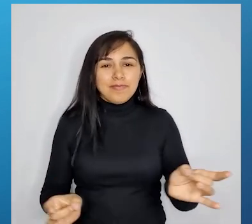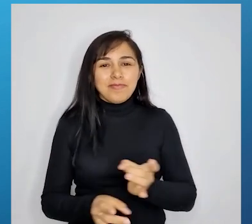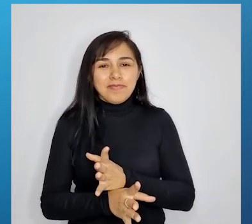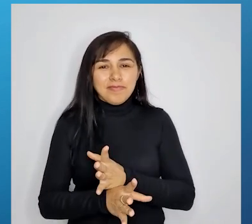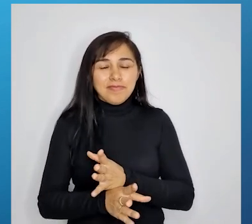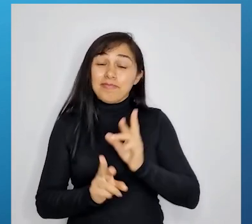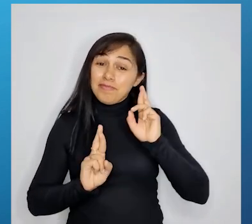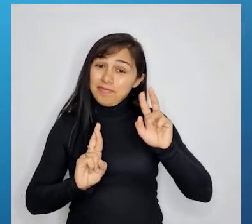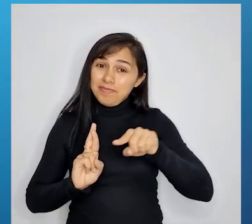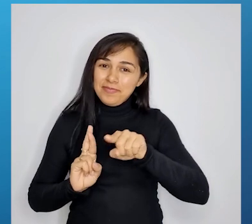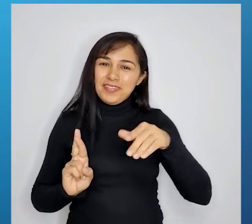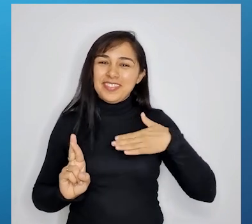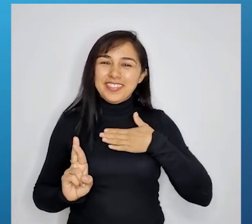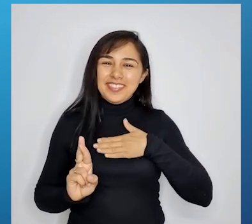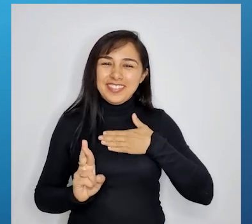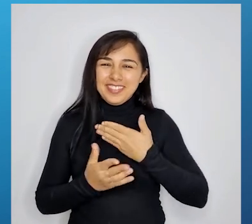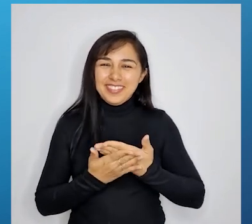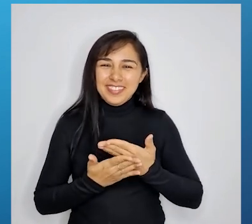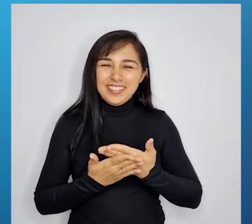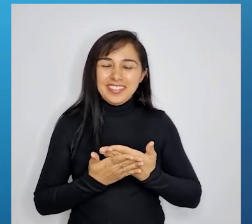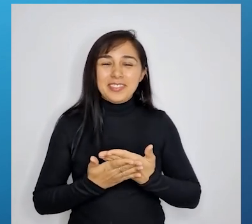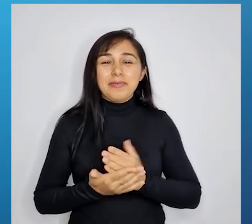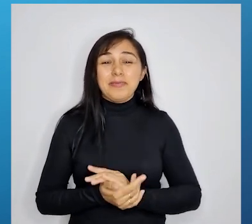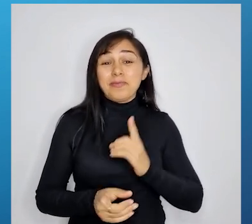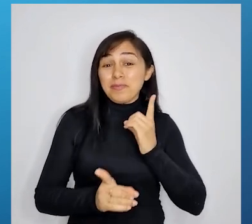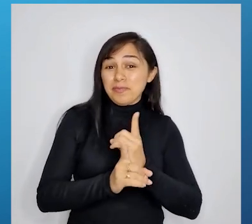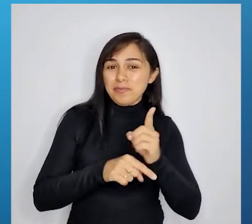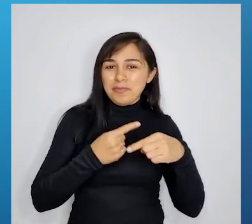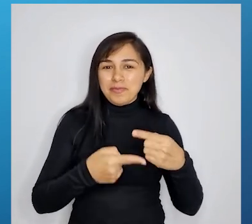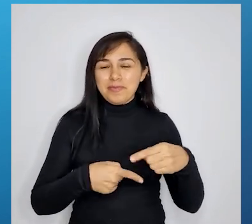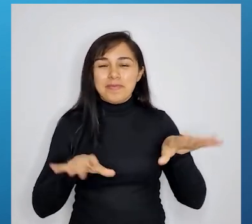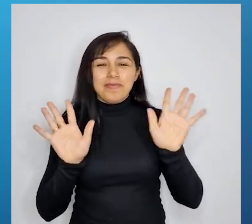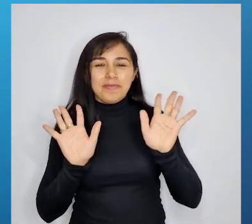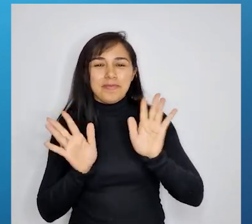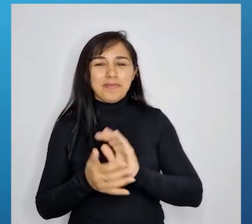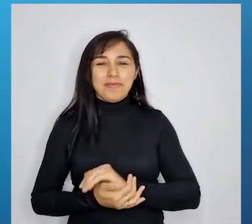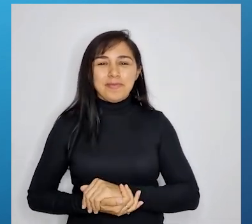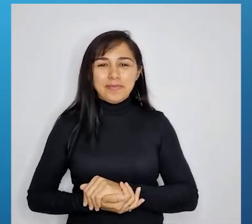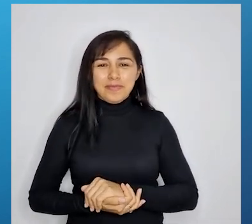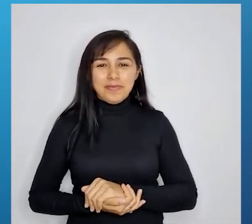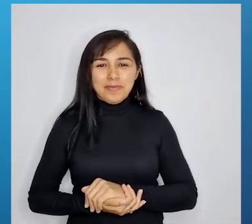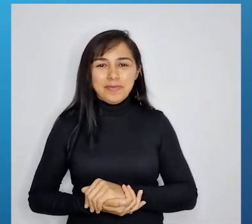por aqui. Espero que você tenha gostado bastante e até uma próxima aula. Tchau, tchau!